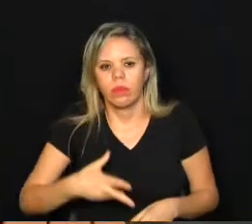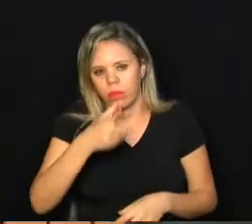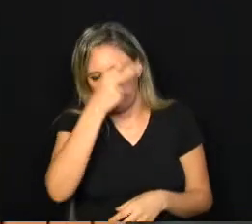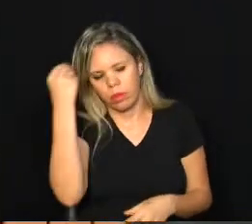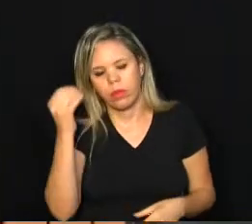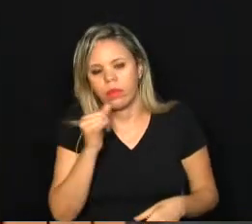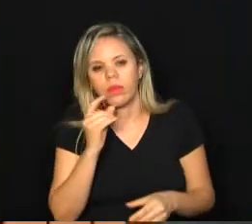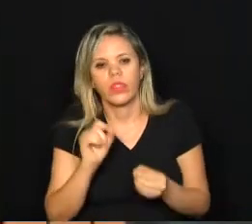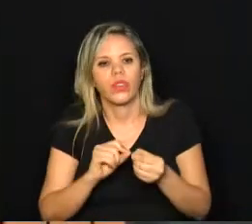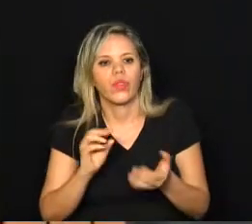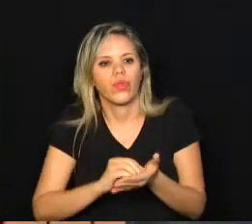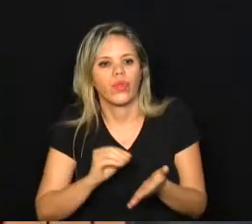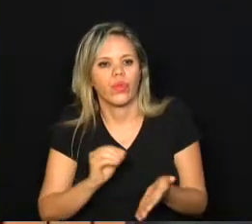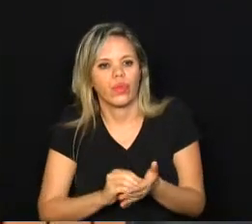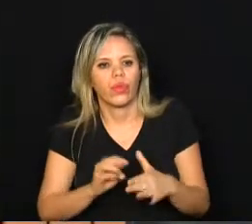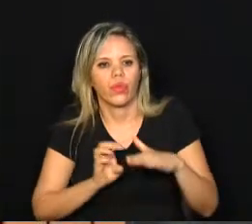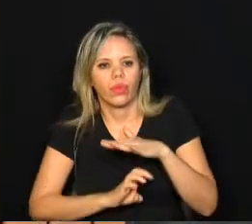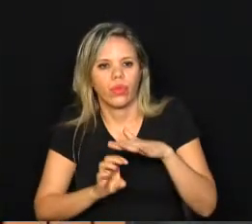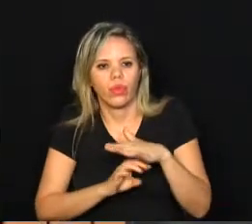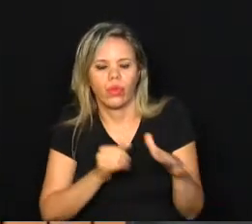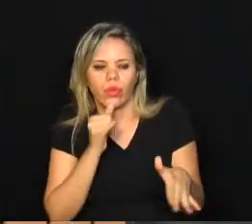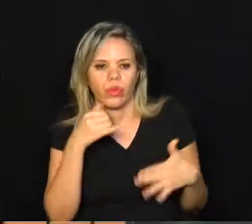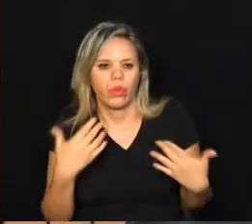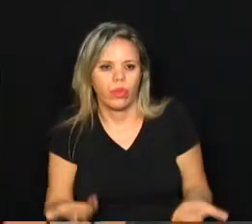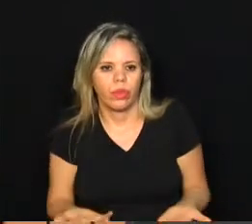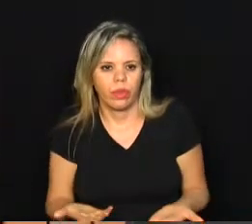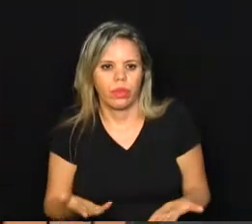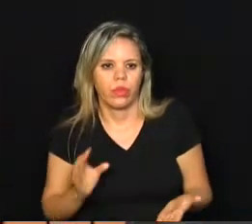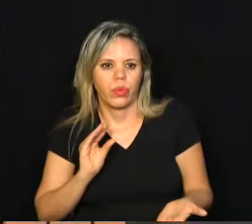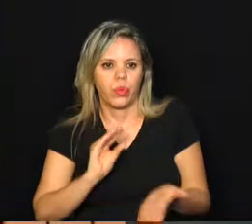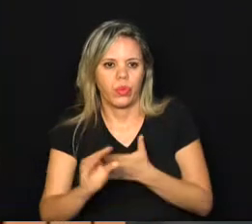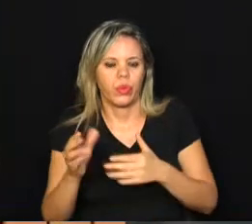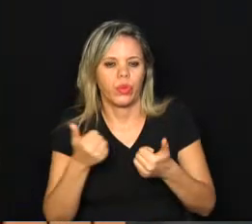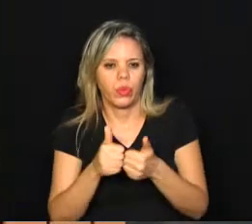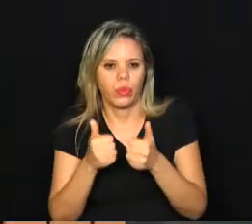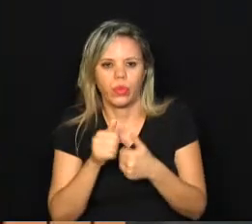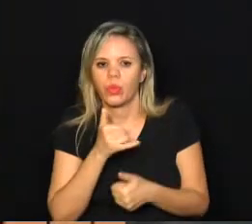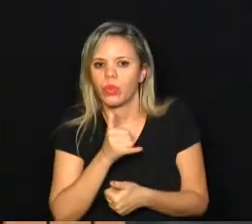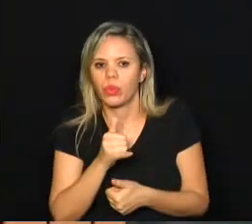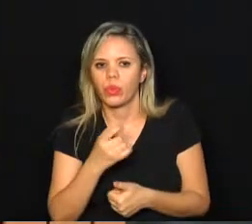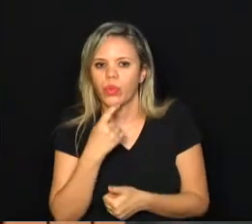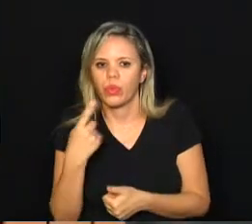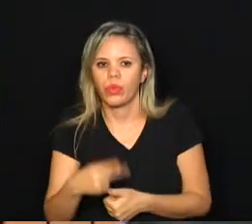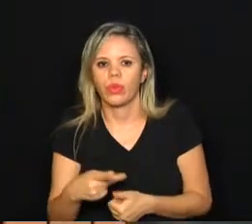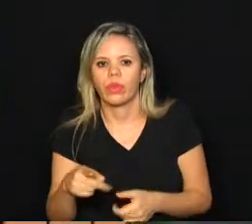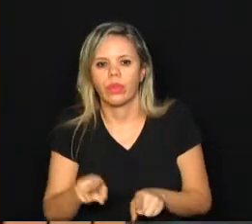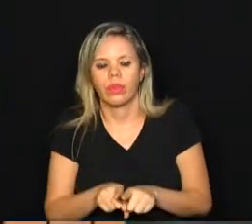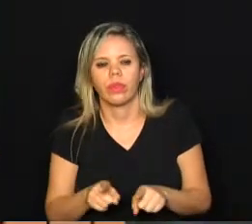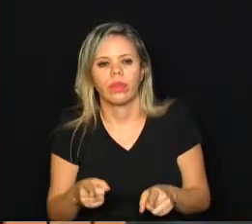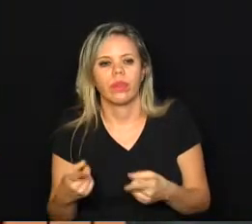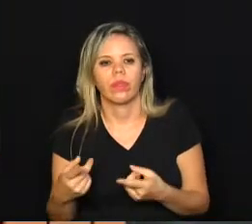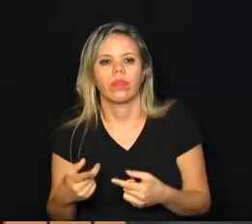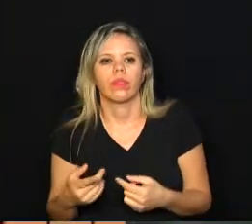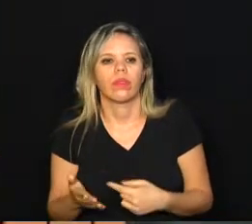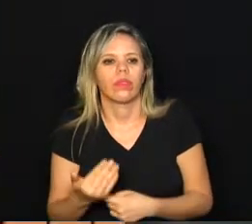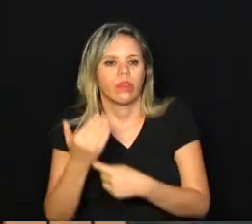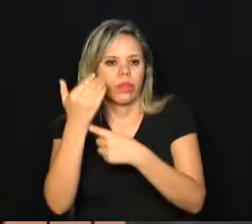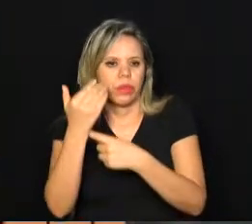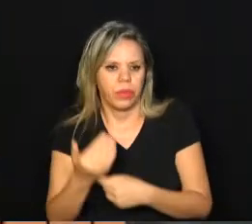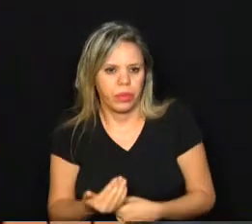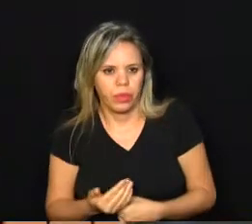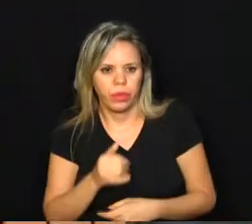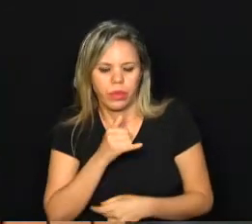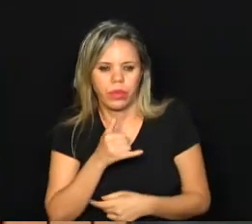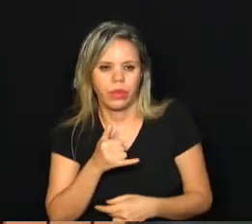né? O que falta para uma empresa, por exemplo, que investe em ônibus elétrico aqui em Campinas, ou que investe em tecnologia de